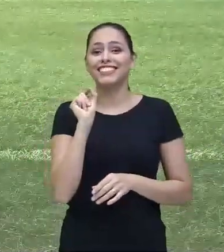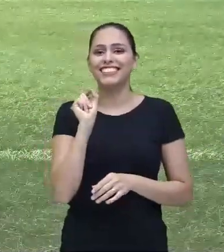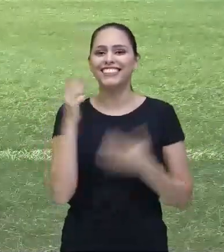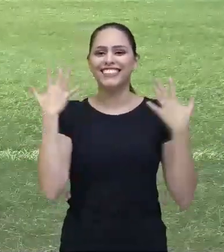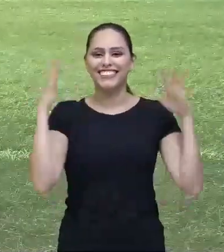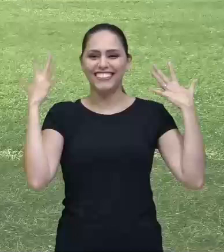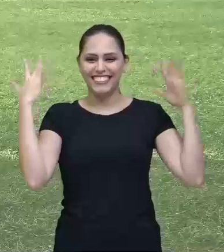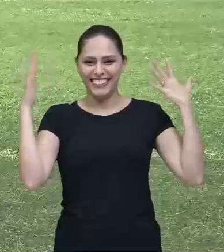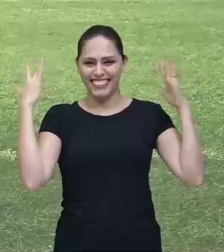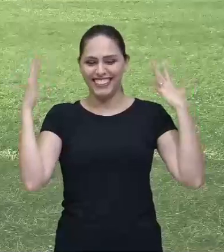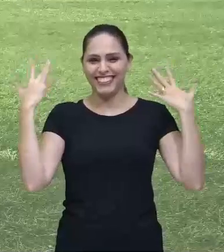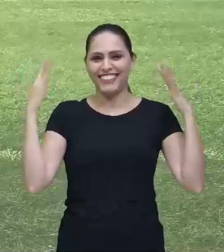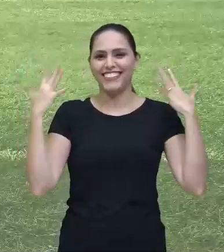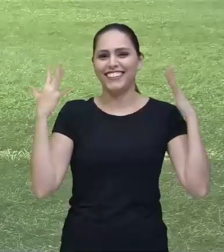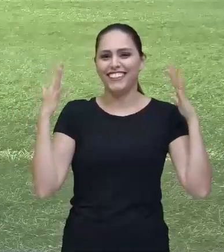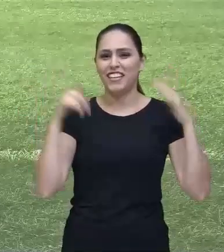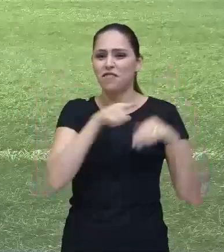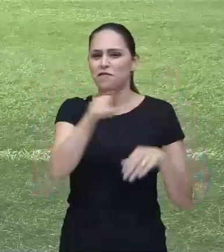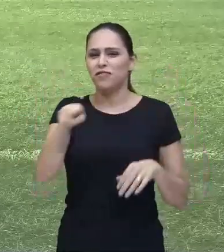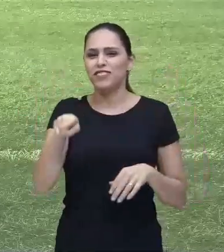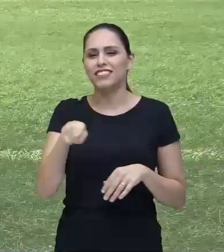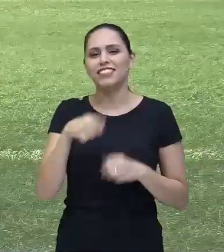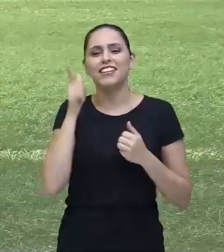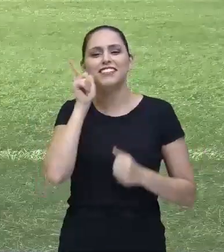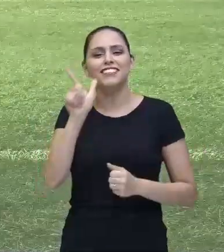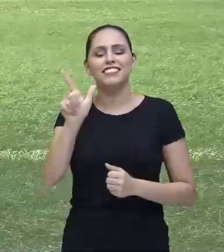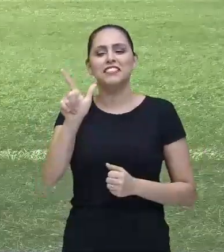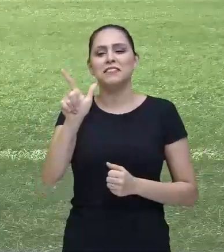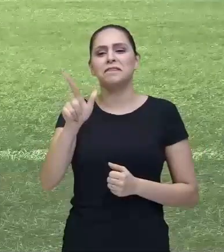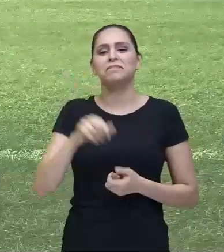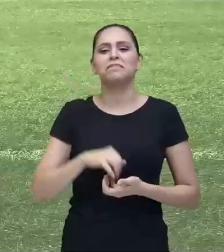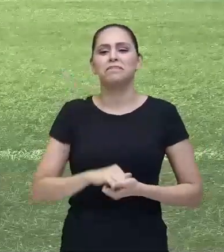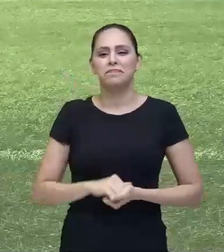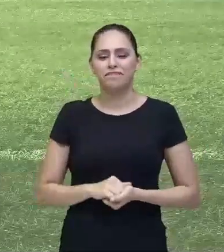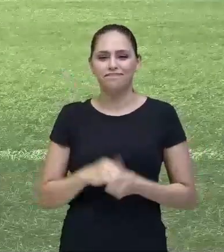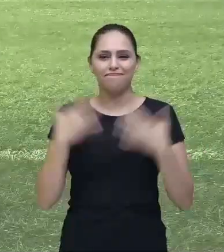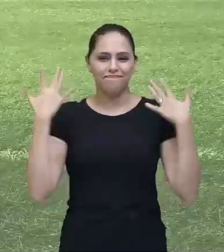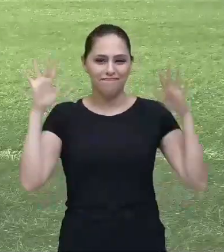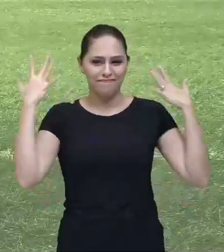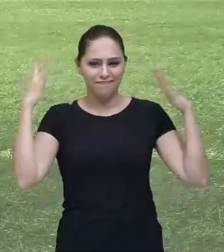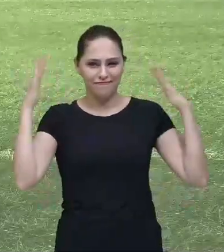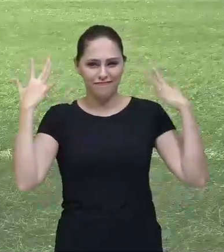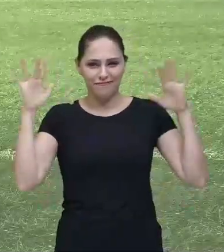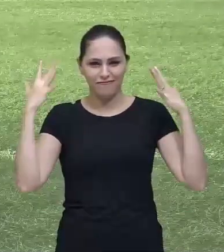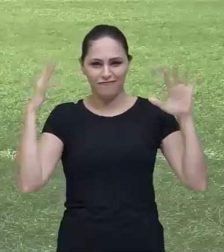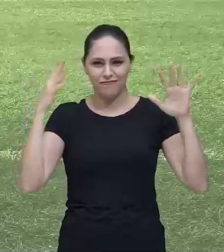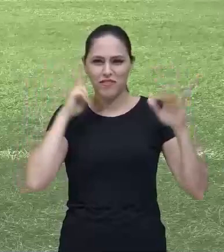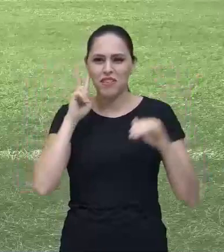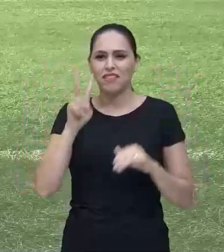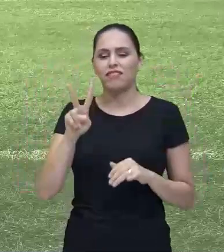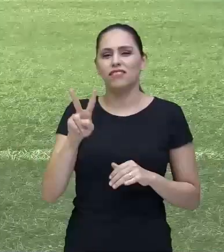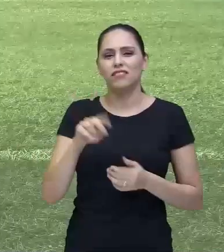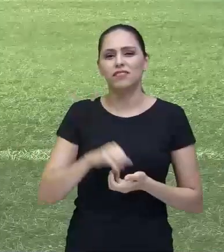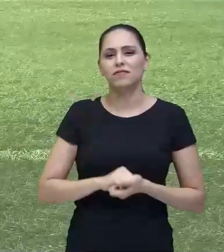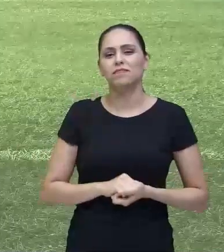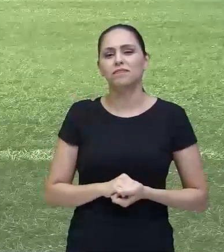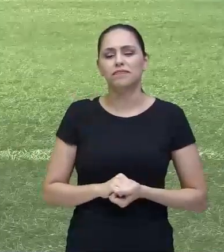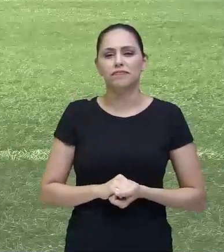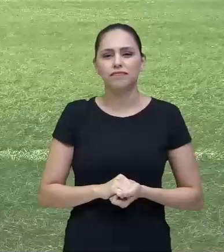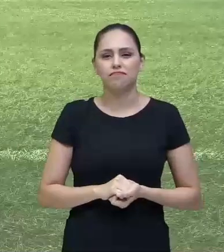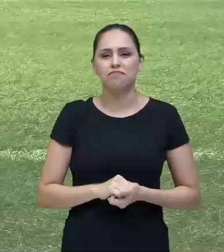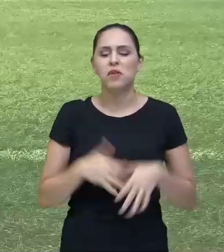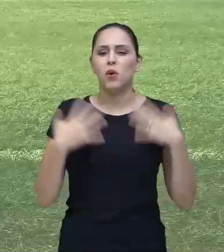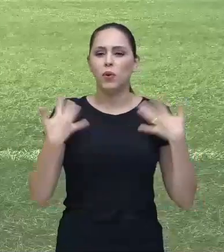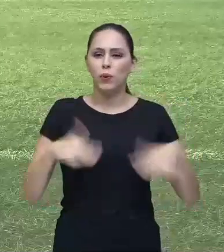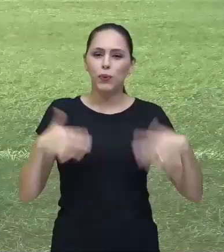Aê! As crianças venceram! Ih, Nathalie! Parabéns! Eu vi vocês, as crianças ganharam!